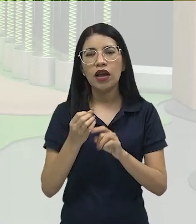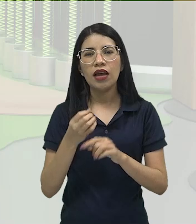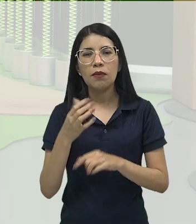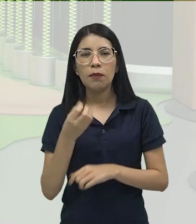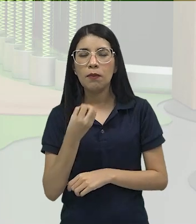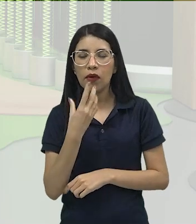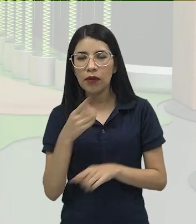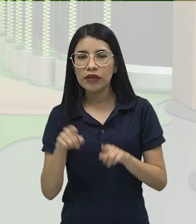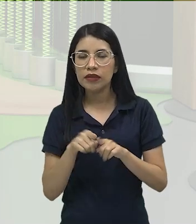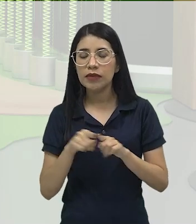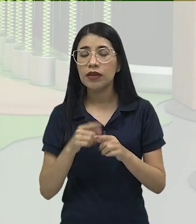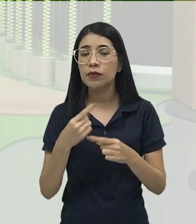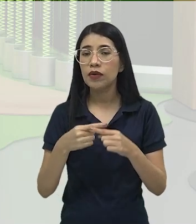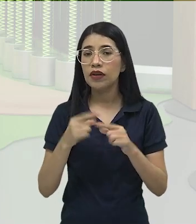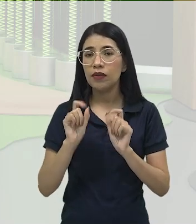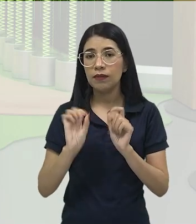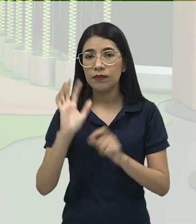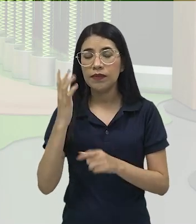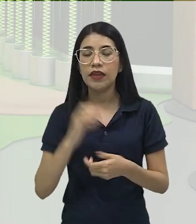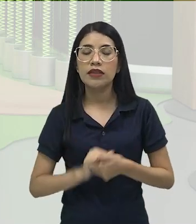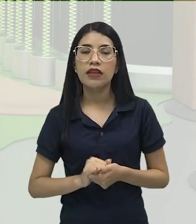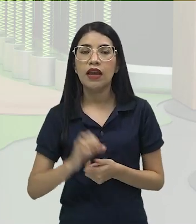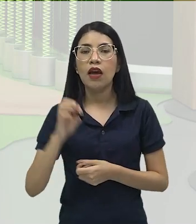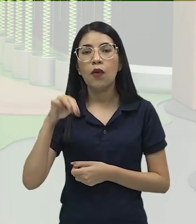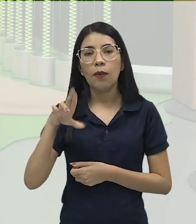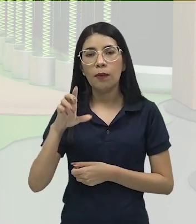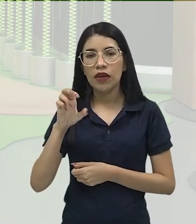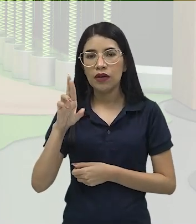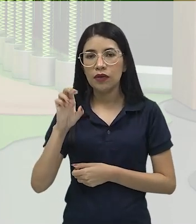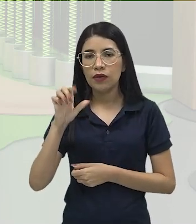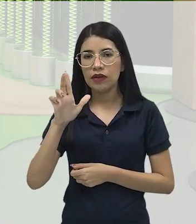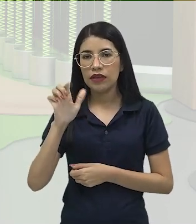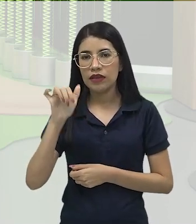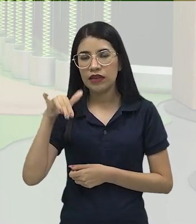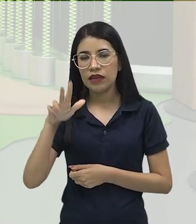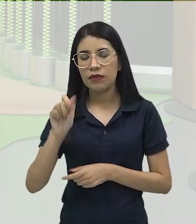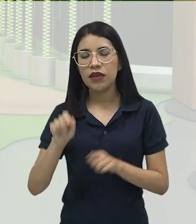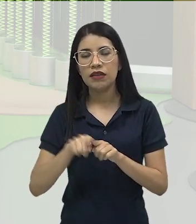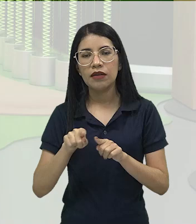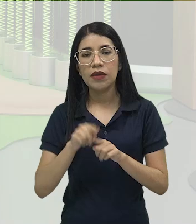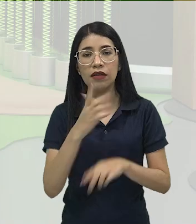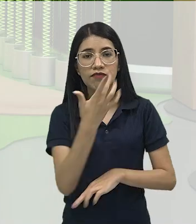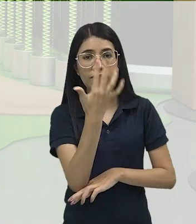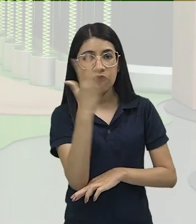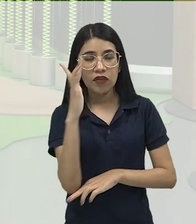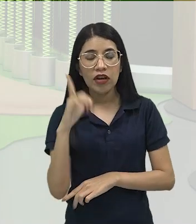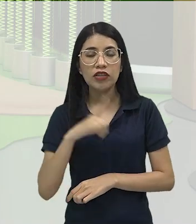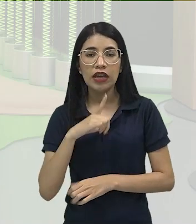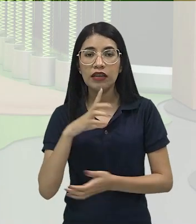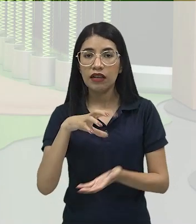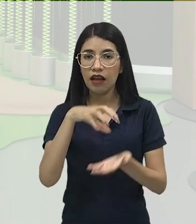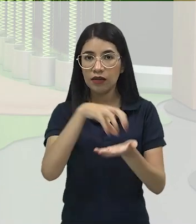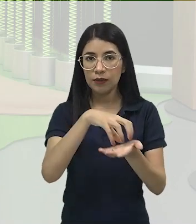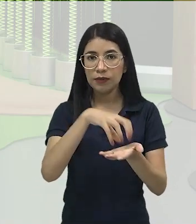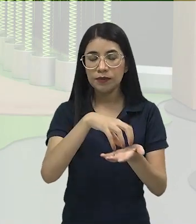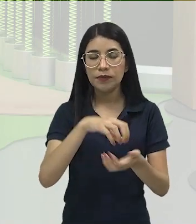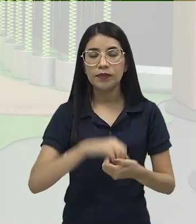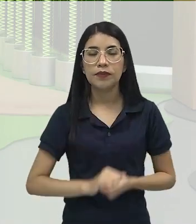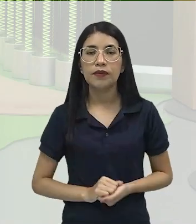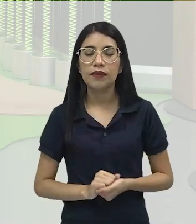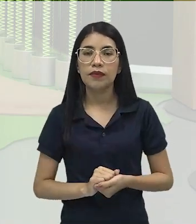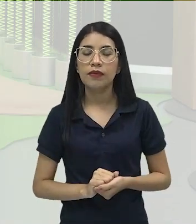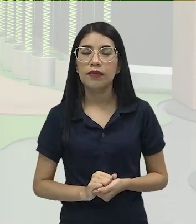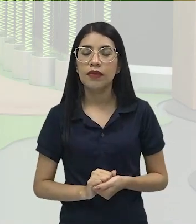daí é um microclima que ele foi provocado aí principalmente por conta da floresta presente aí nesse parque, né? E